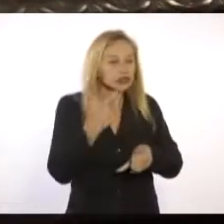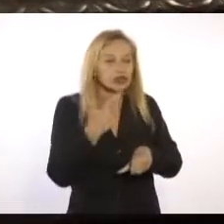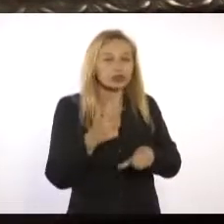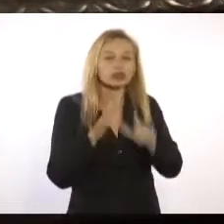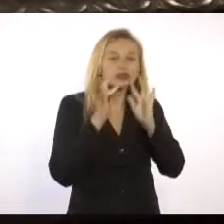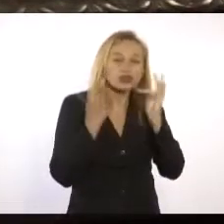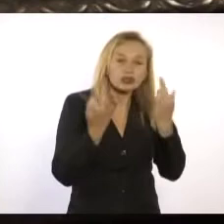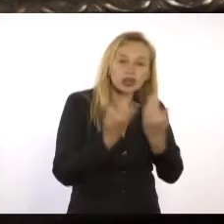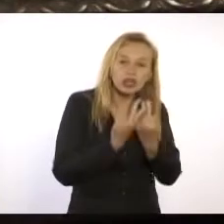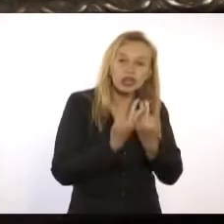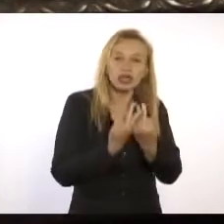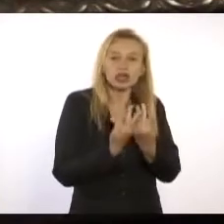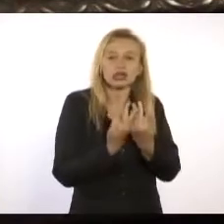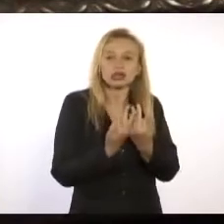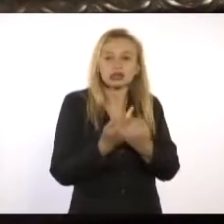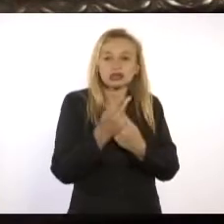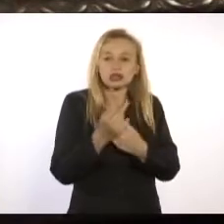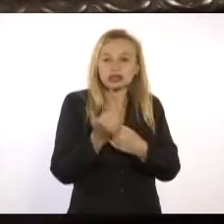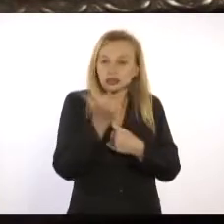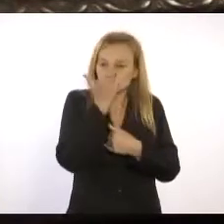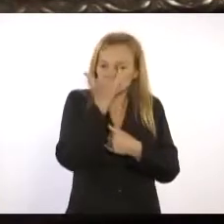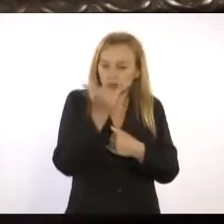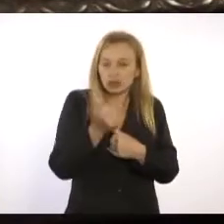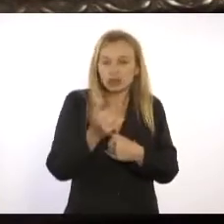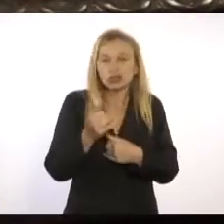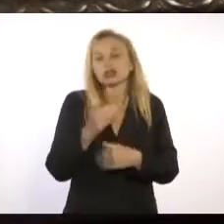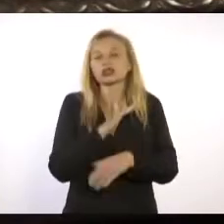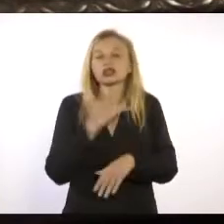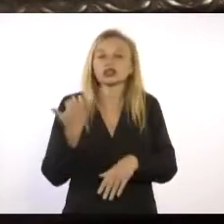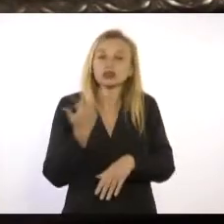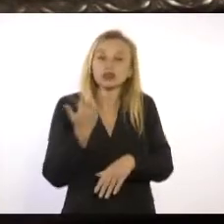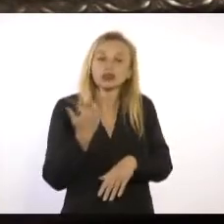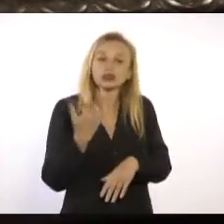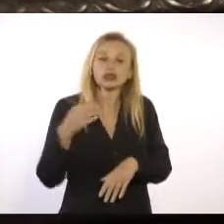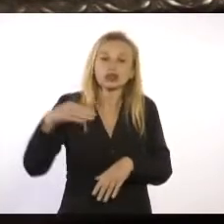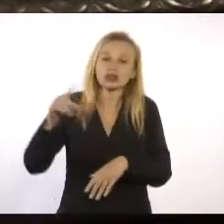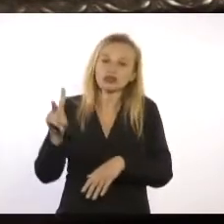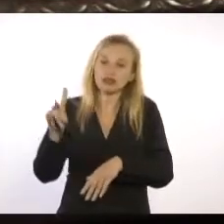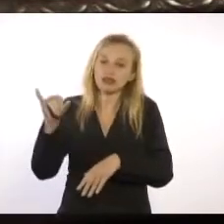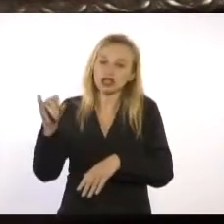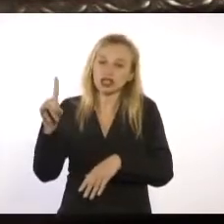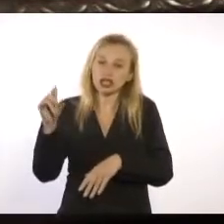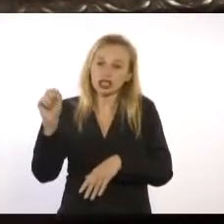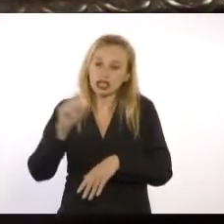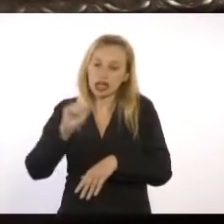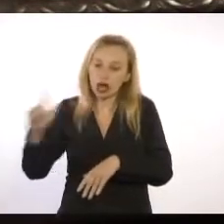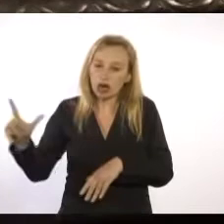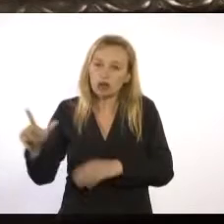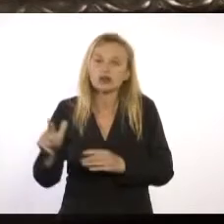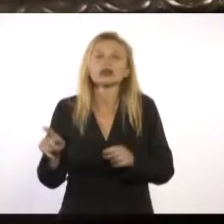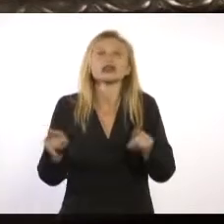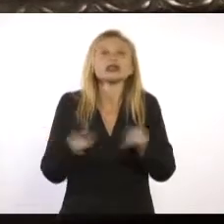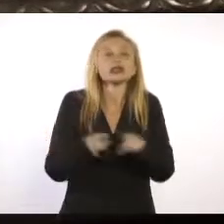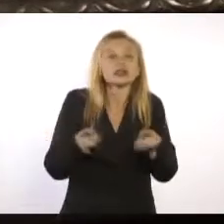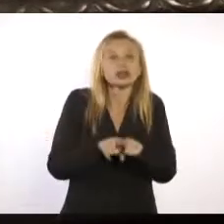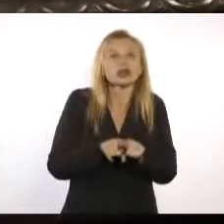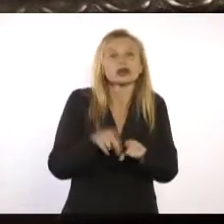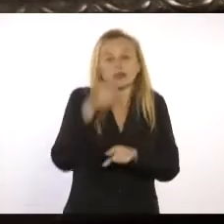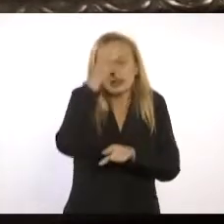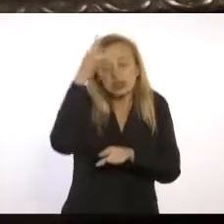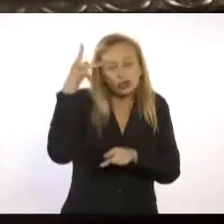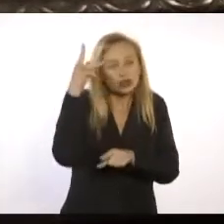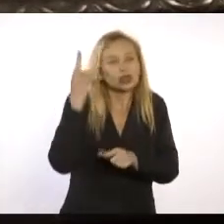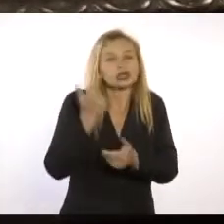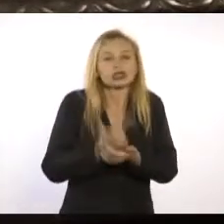de vítimas das mortes que tiveram no Vidigal. Ali tivemos pessoas